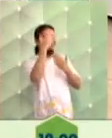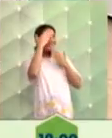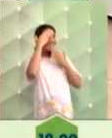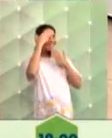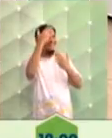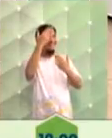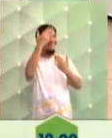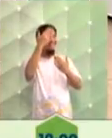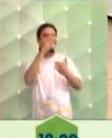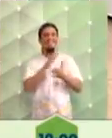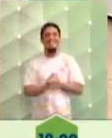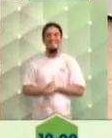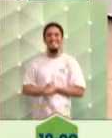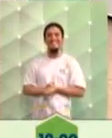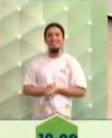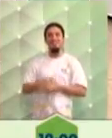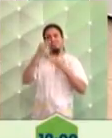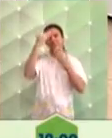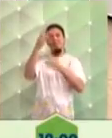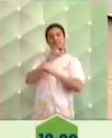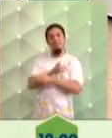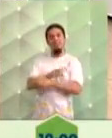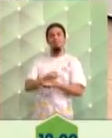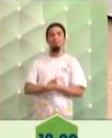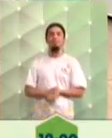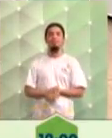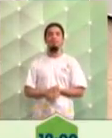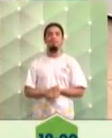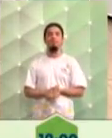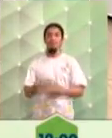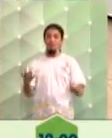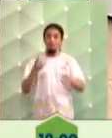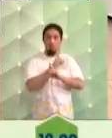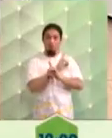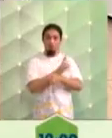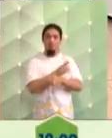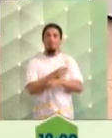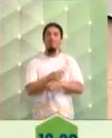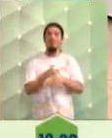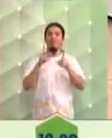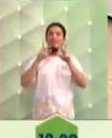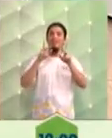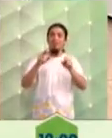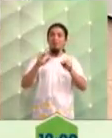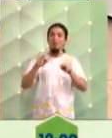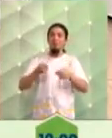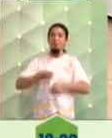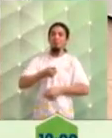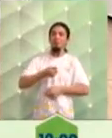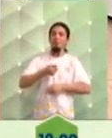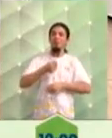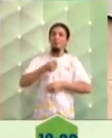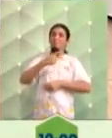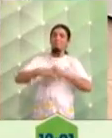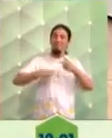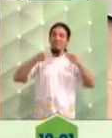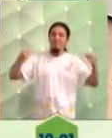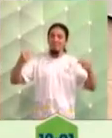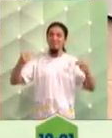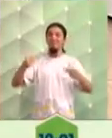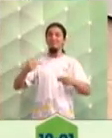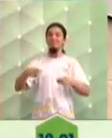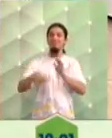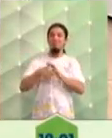ok. Obrigada, Diego. Diego foi um presente para dar CEPED para a gente, né? Um presente para a gente. Vai estar sempre por aqui, viu,